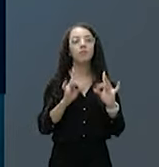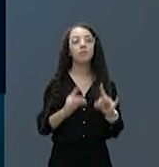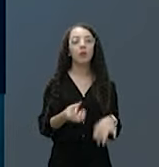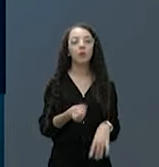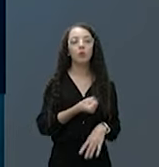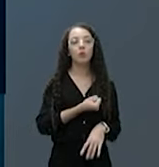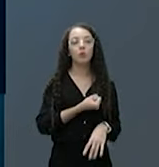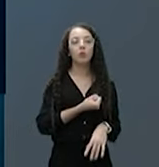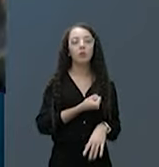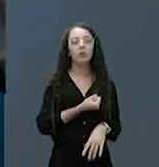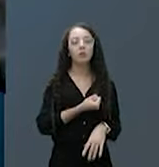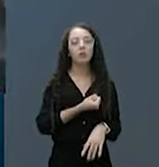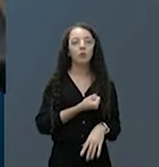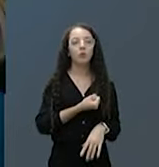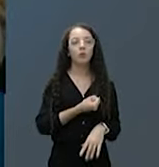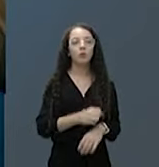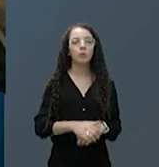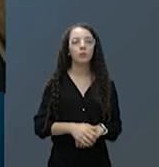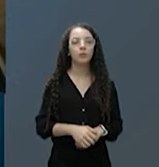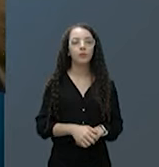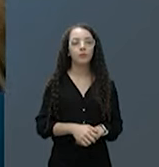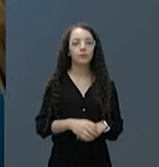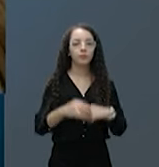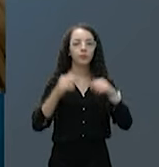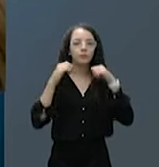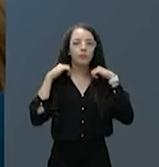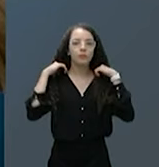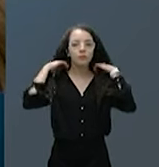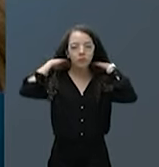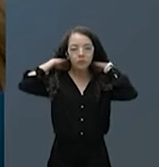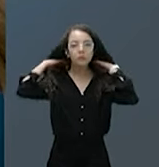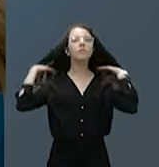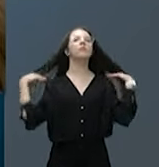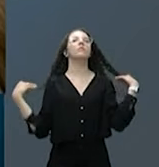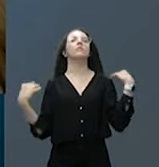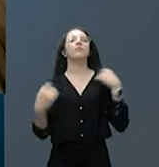no número. 16. No 16 tem.